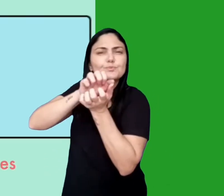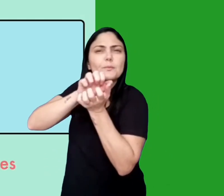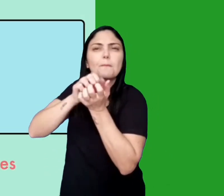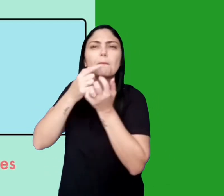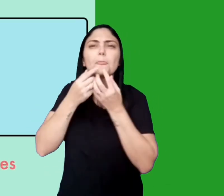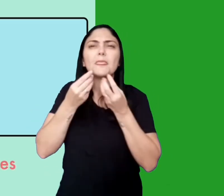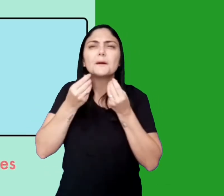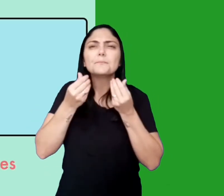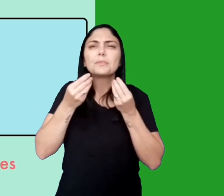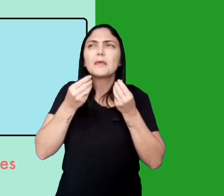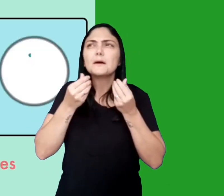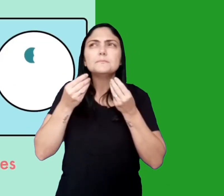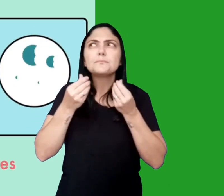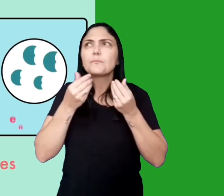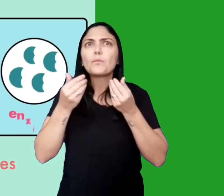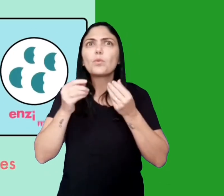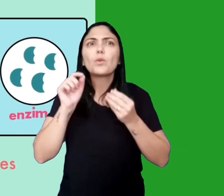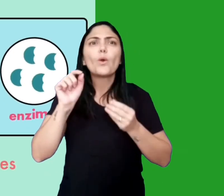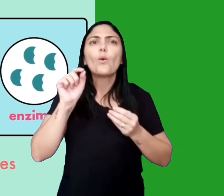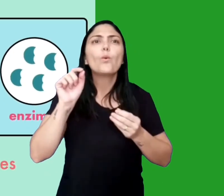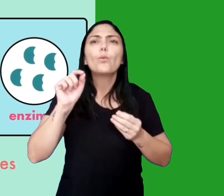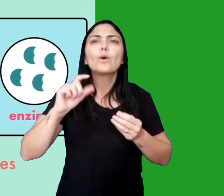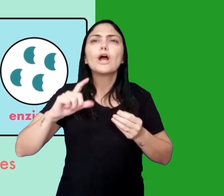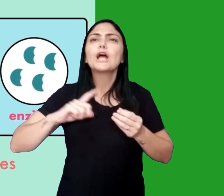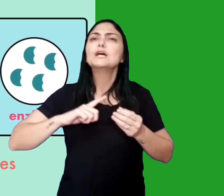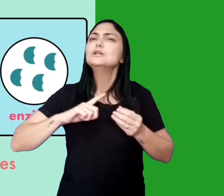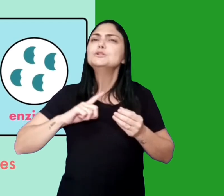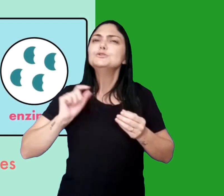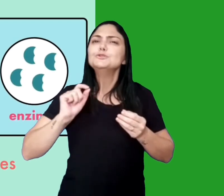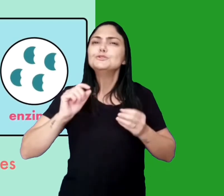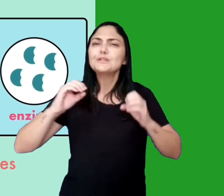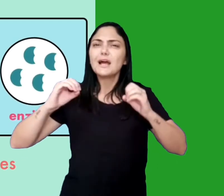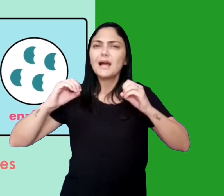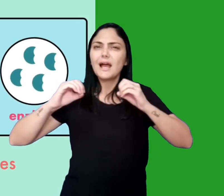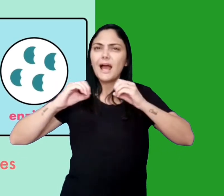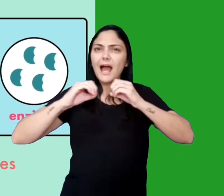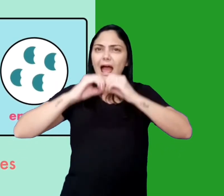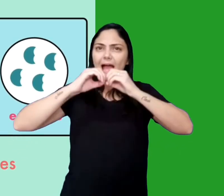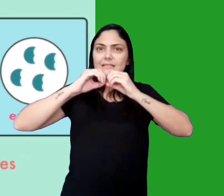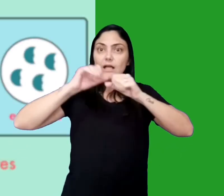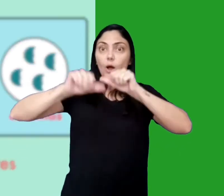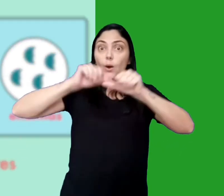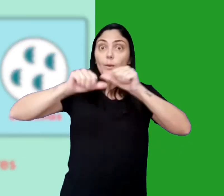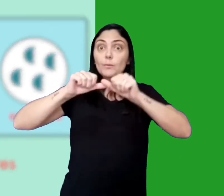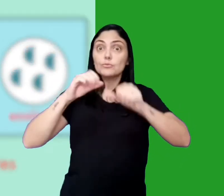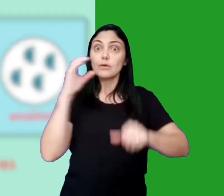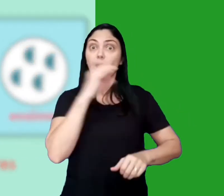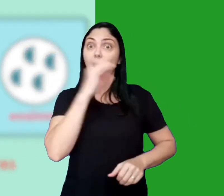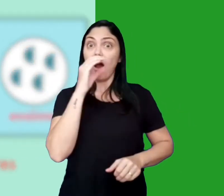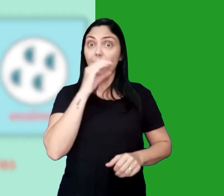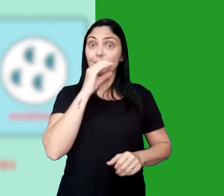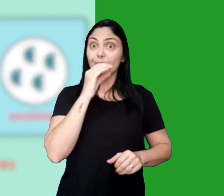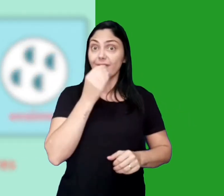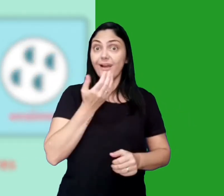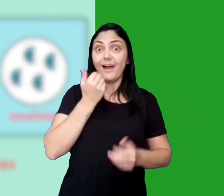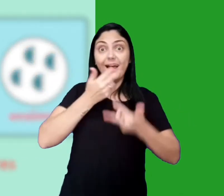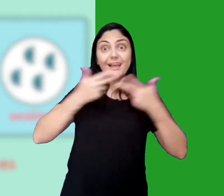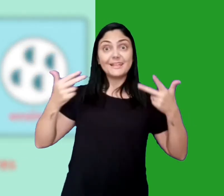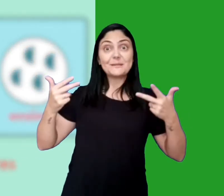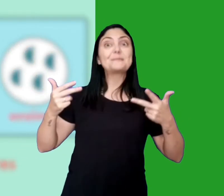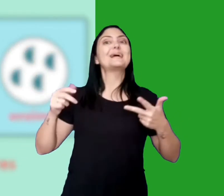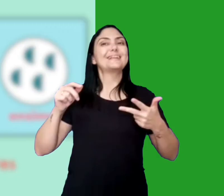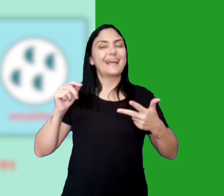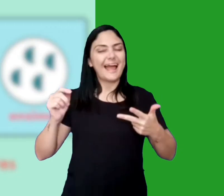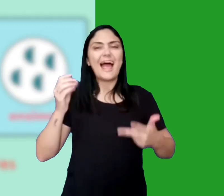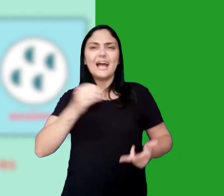alimento, começamos a liberar saliva e nela estão presentes algumas enzimas que vão fragmentar ainda mais os nutrientes.